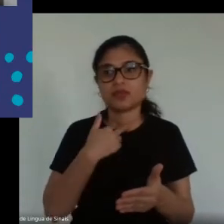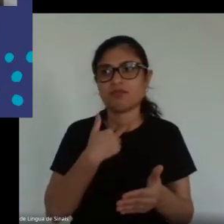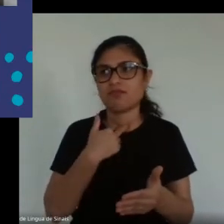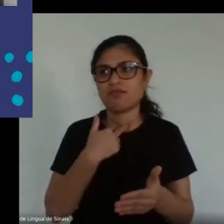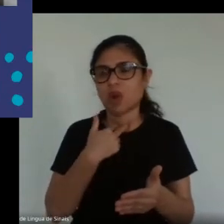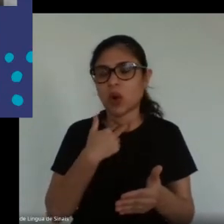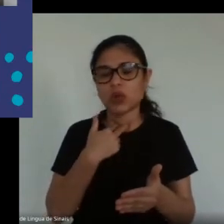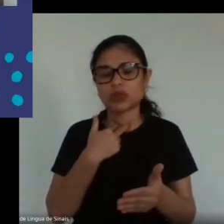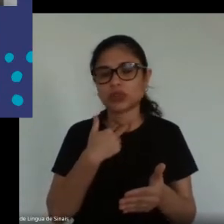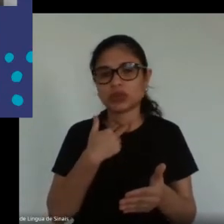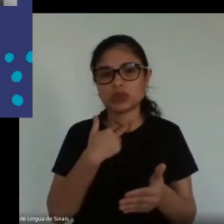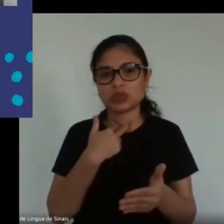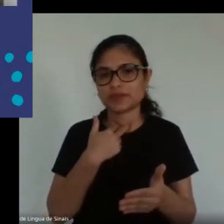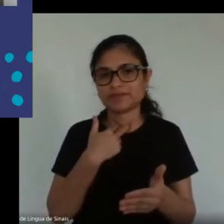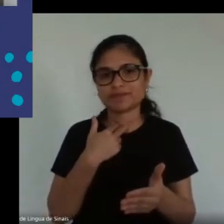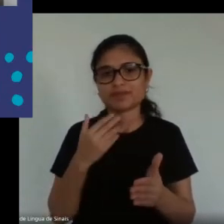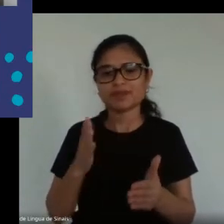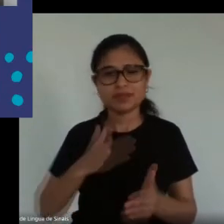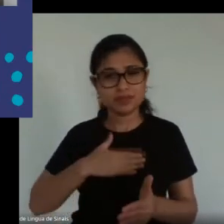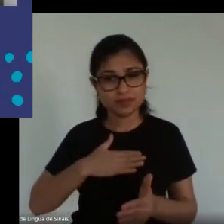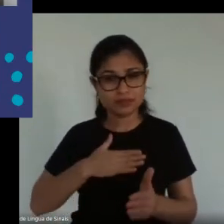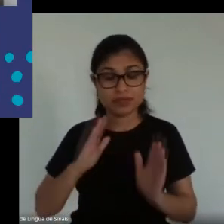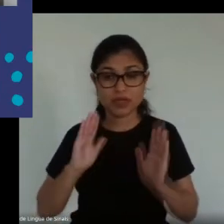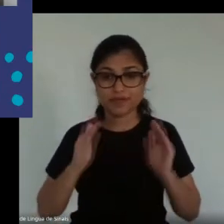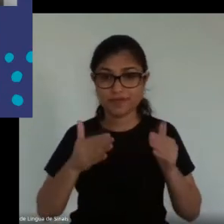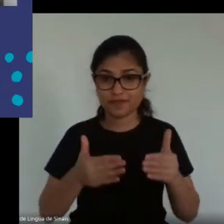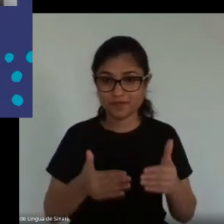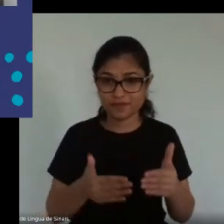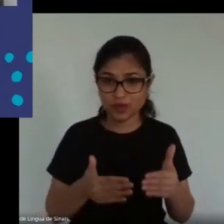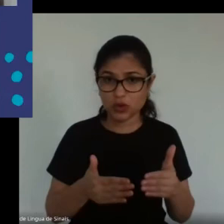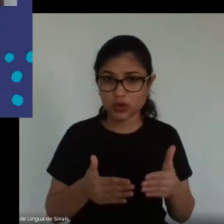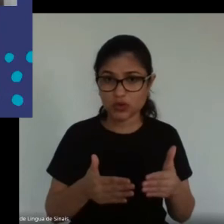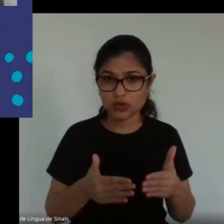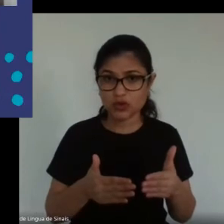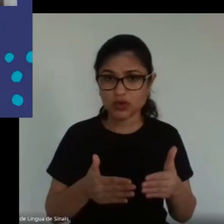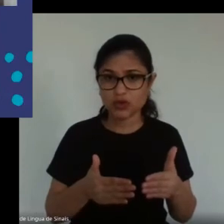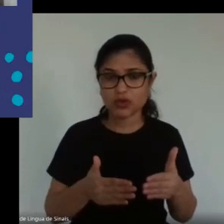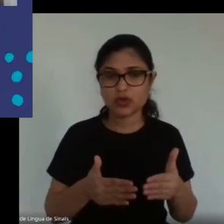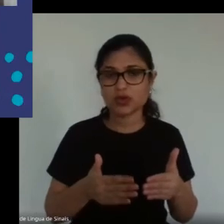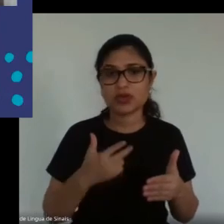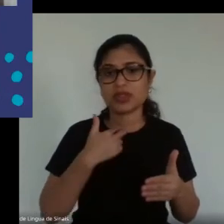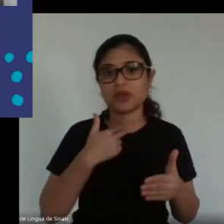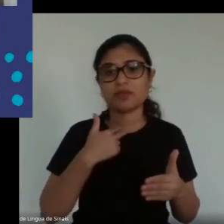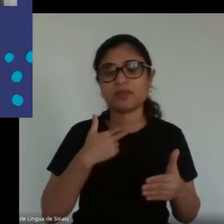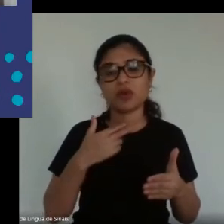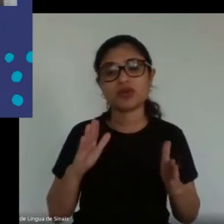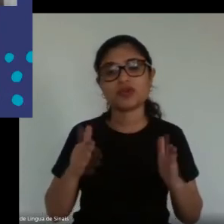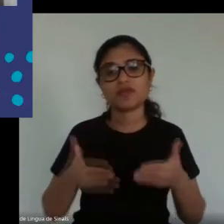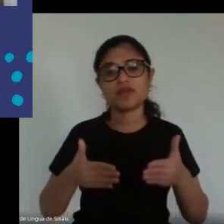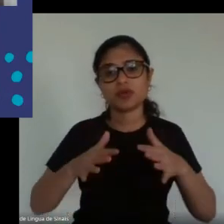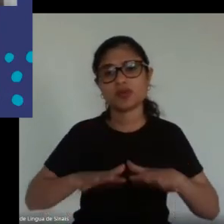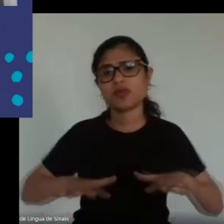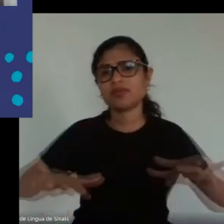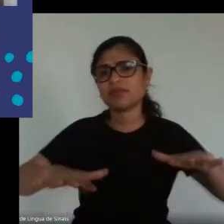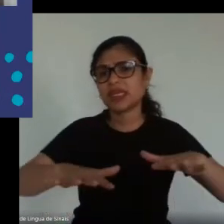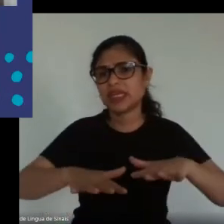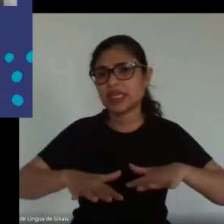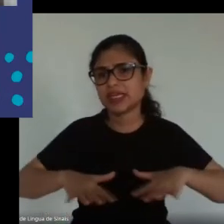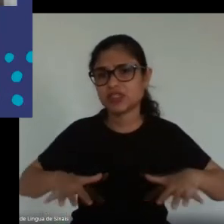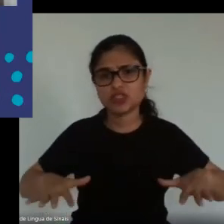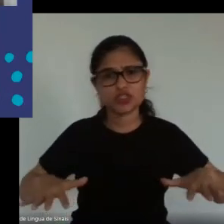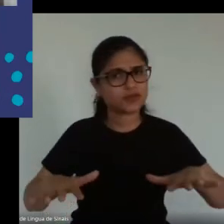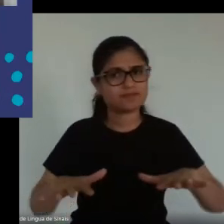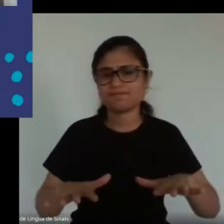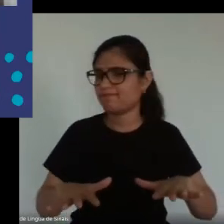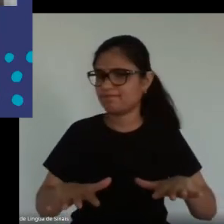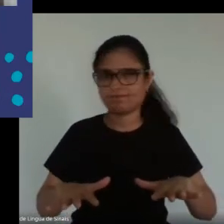centrar, o meu foco não pode ser o foco no ambiente que eu estou.